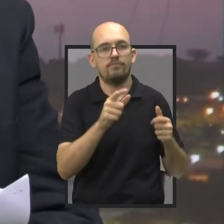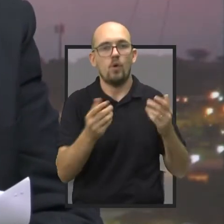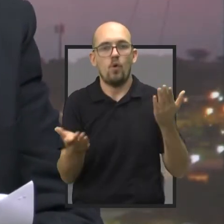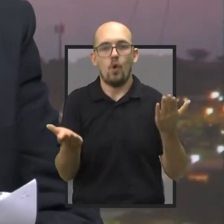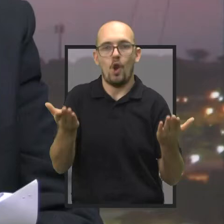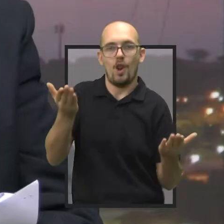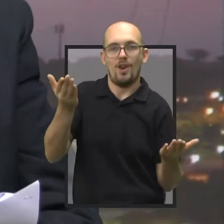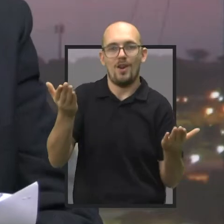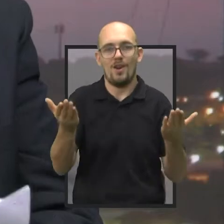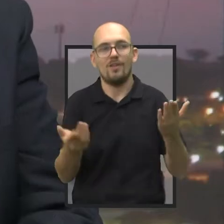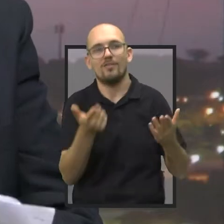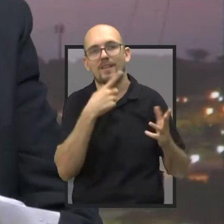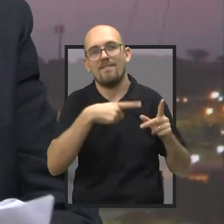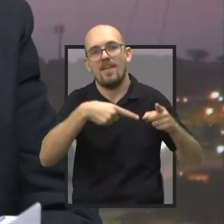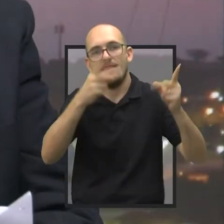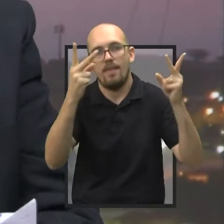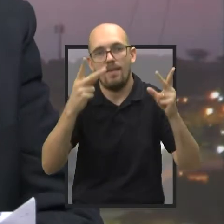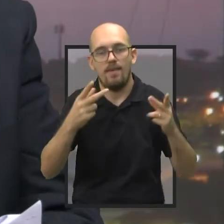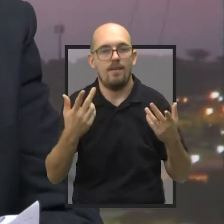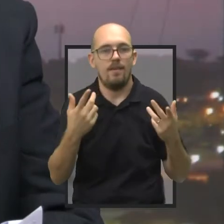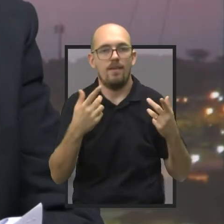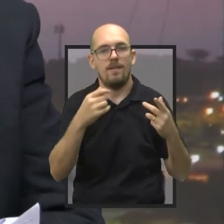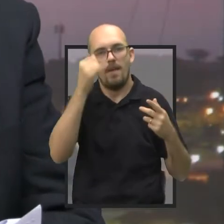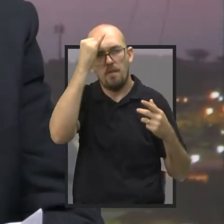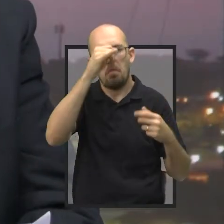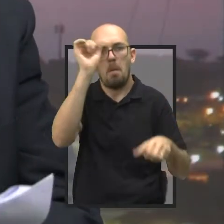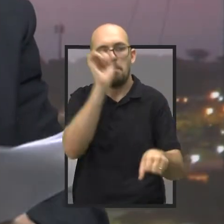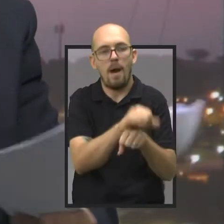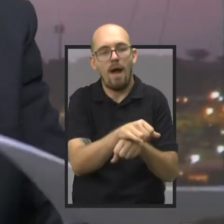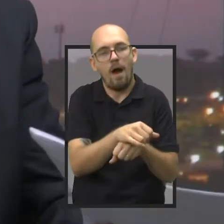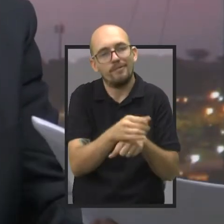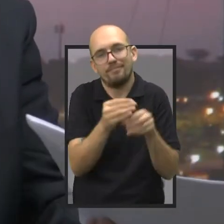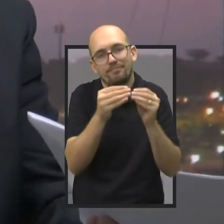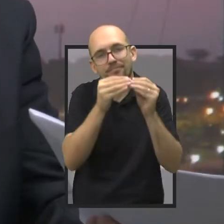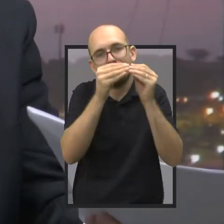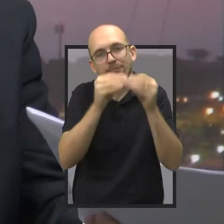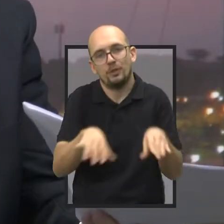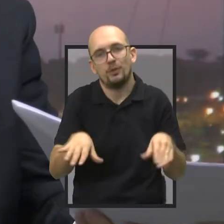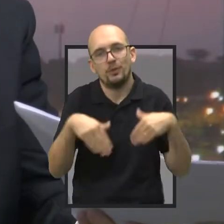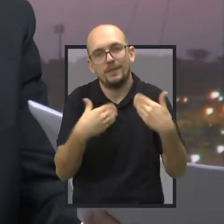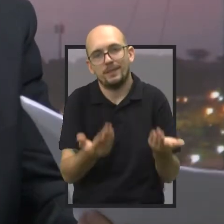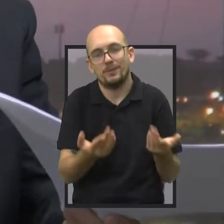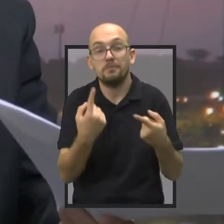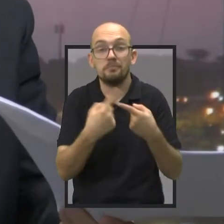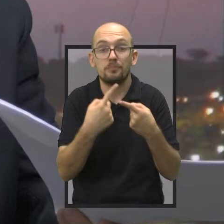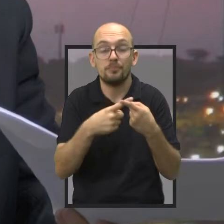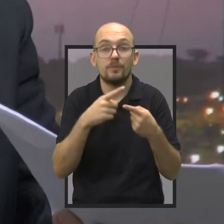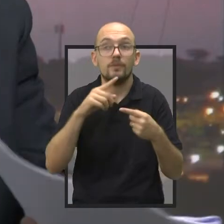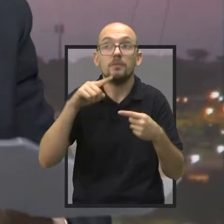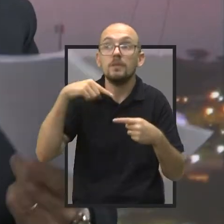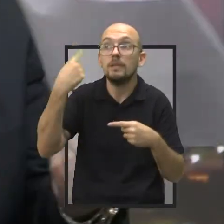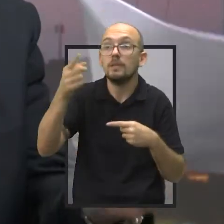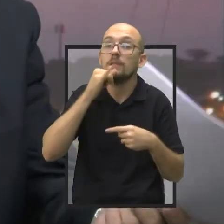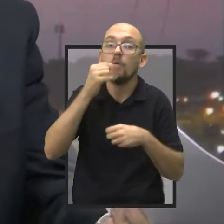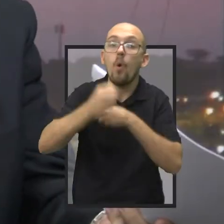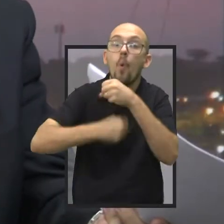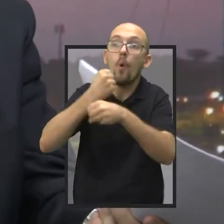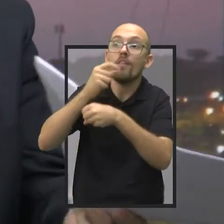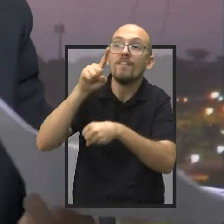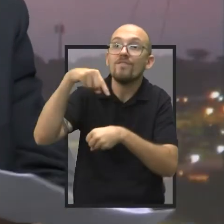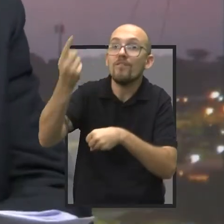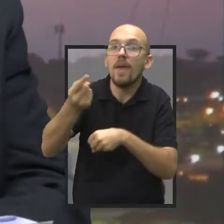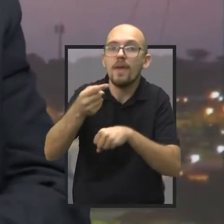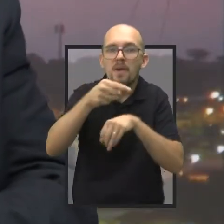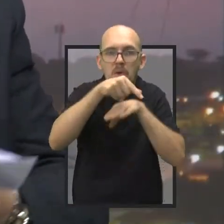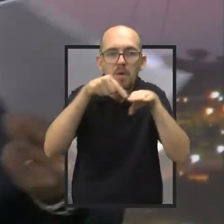produto ser comercializado e não acabar sendo deixado para trás, porque no próximo verão os modelos não